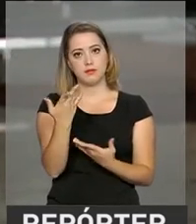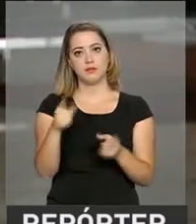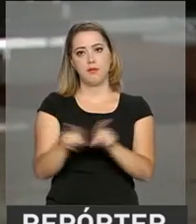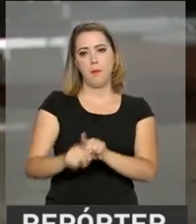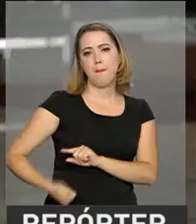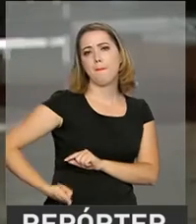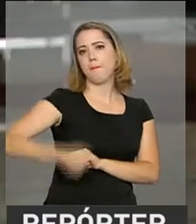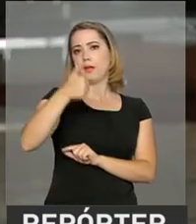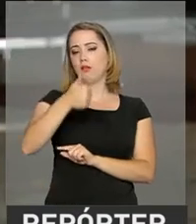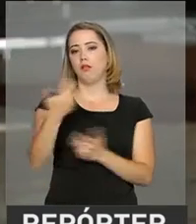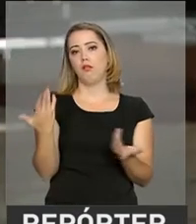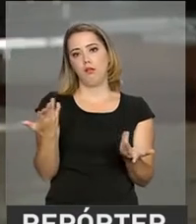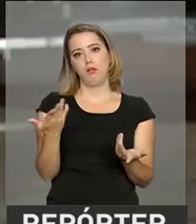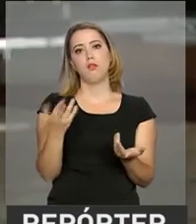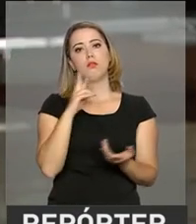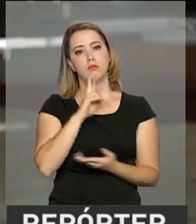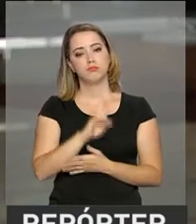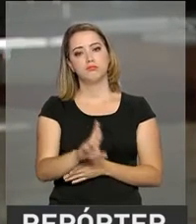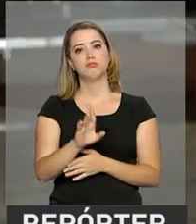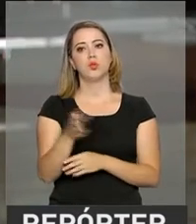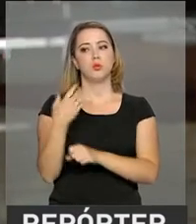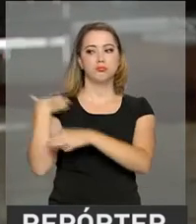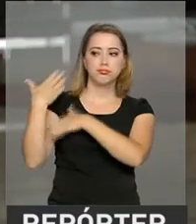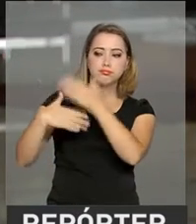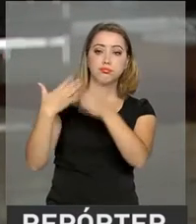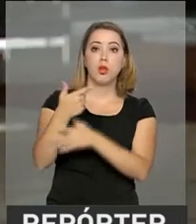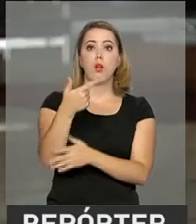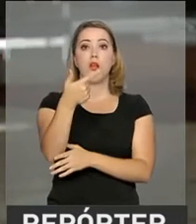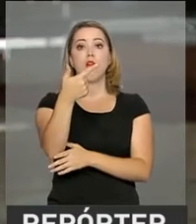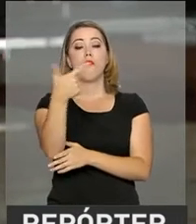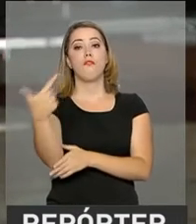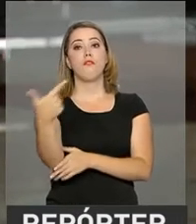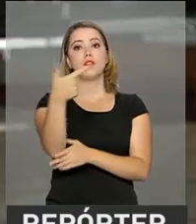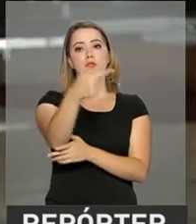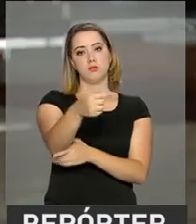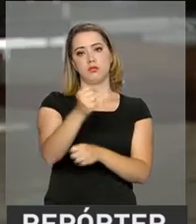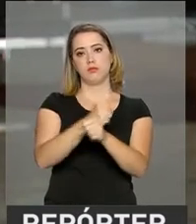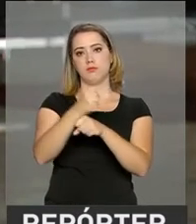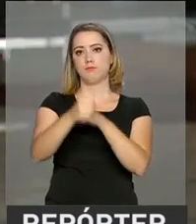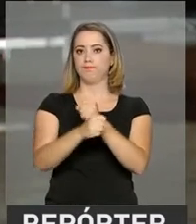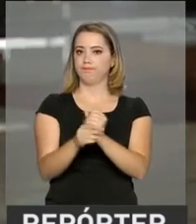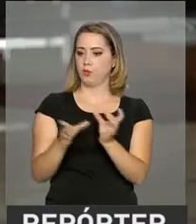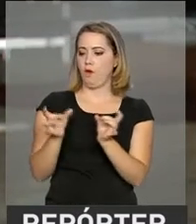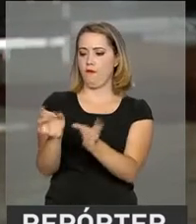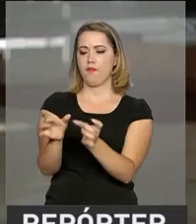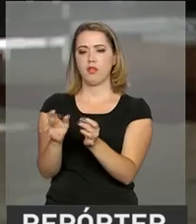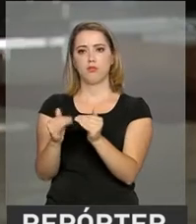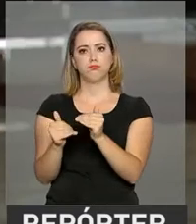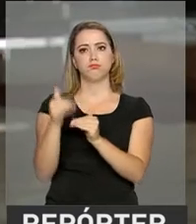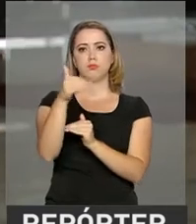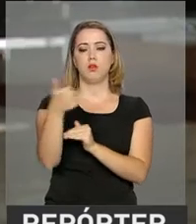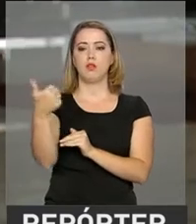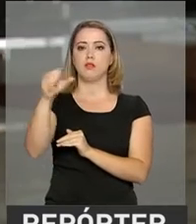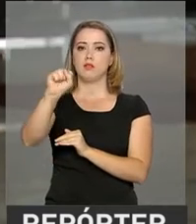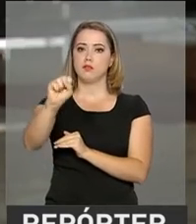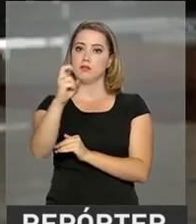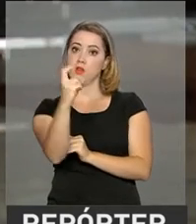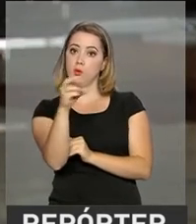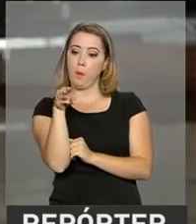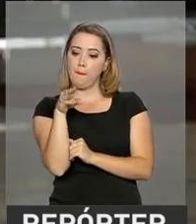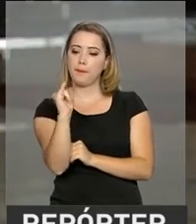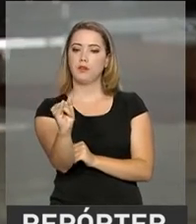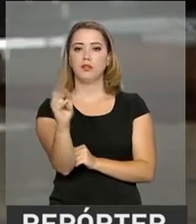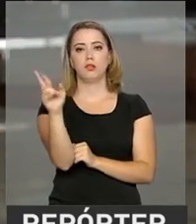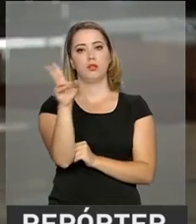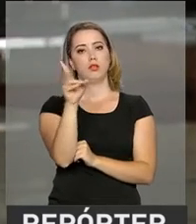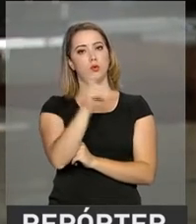resultado nos últimos 27 anos ao todo o brasil vendeu ao exterior pouco mais de 185 bilhões de